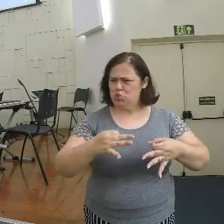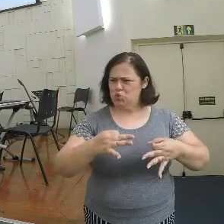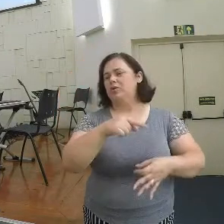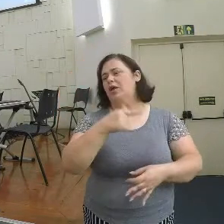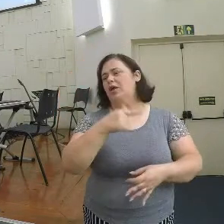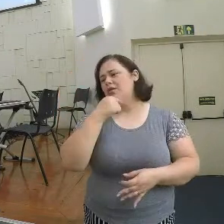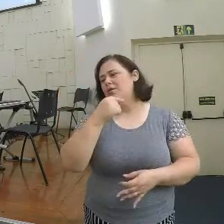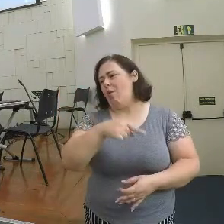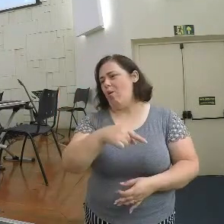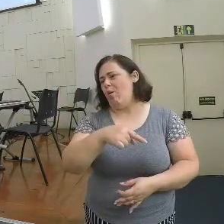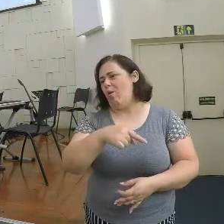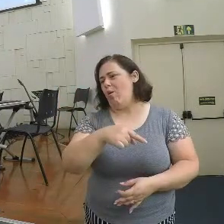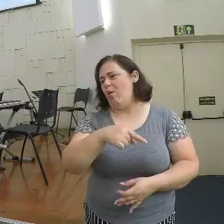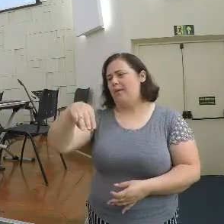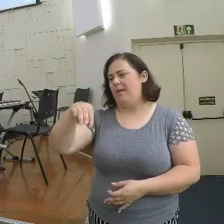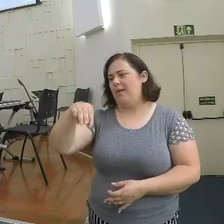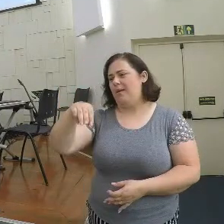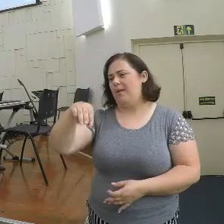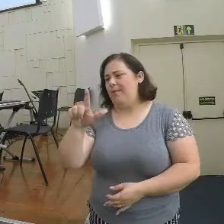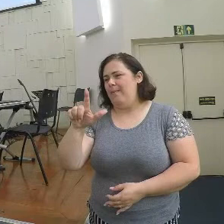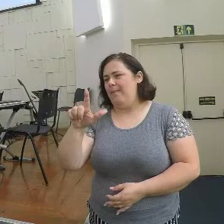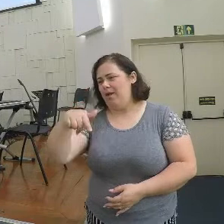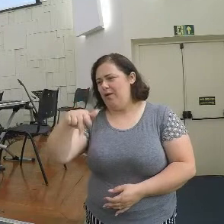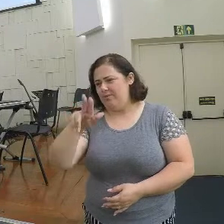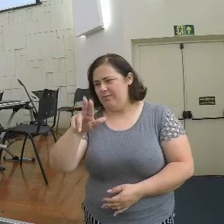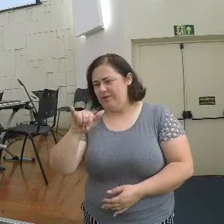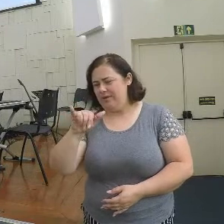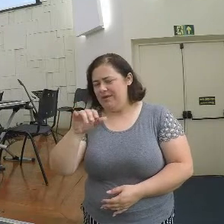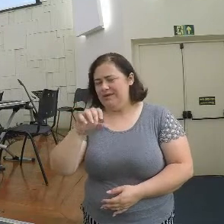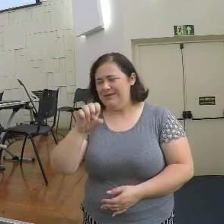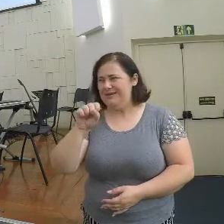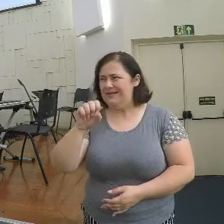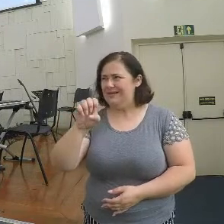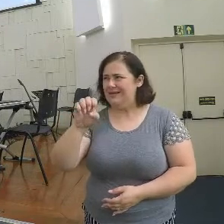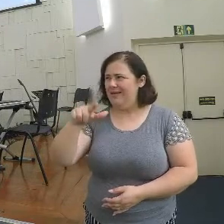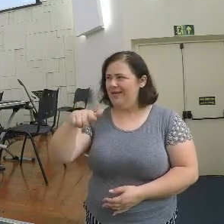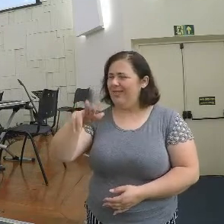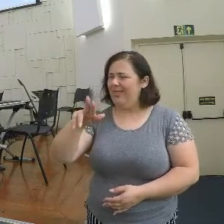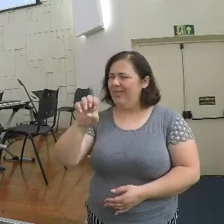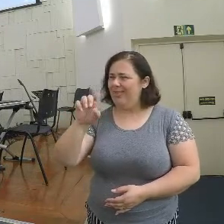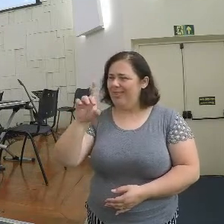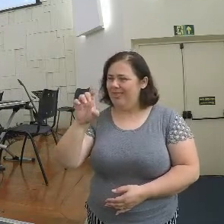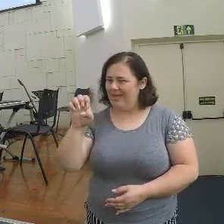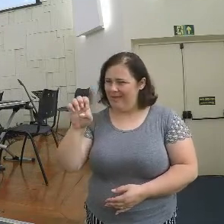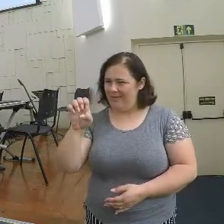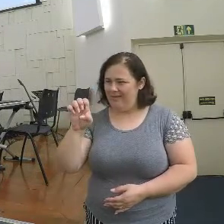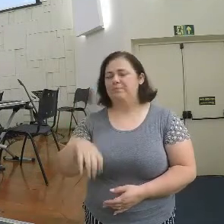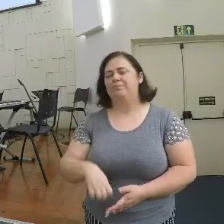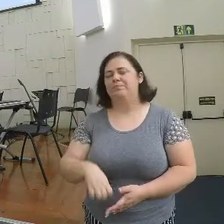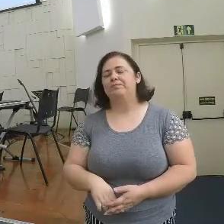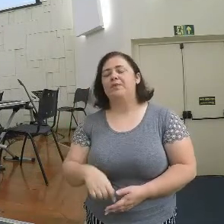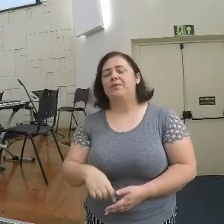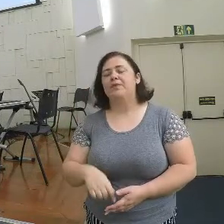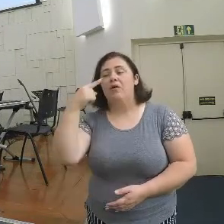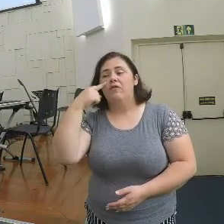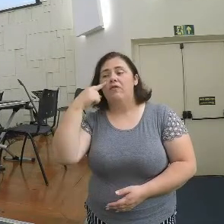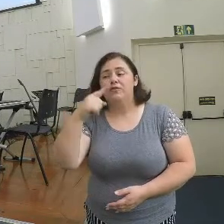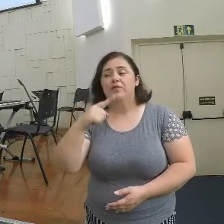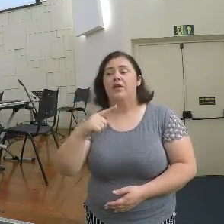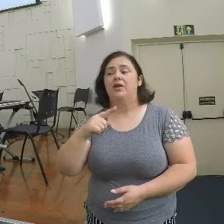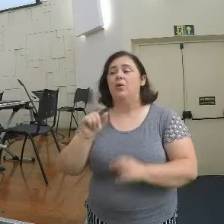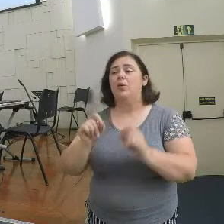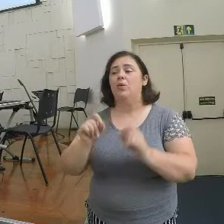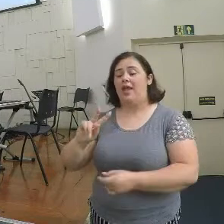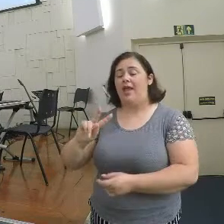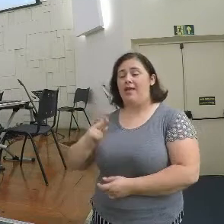bem quem é Melquisedeque. Hebreus capítulo 7, versos 1 a 12, Vamos ao Novo Testamento. O que diz a palavra do